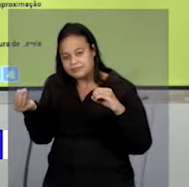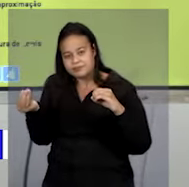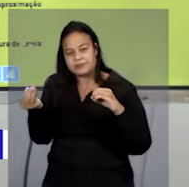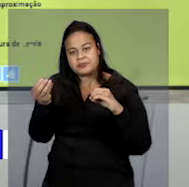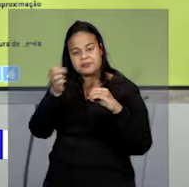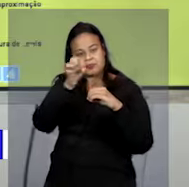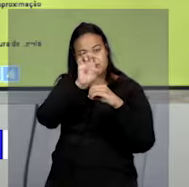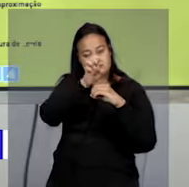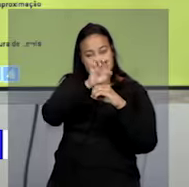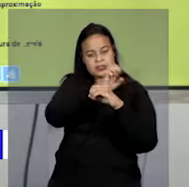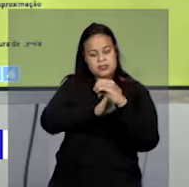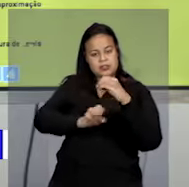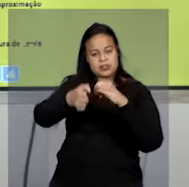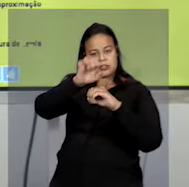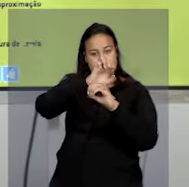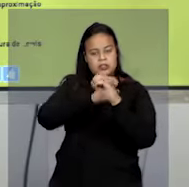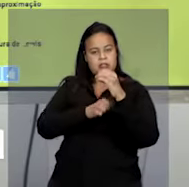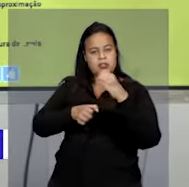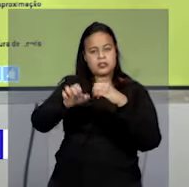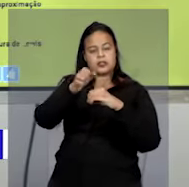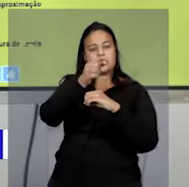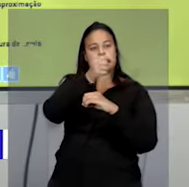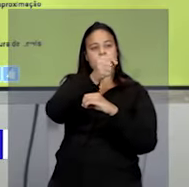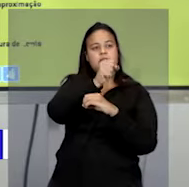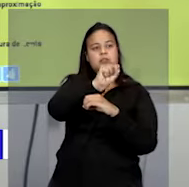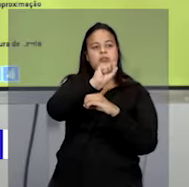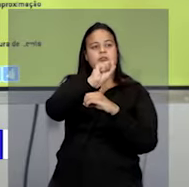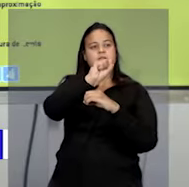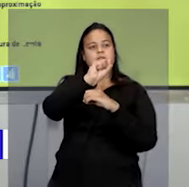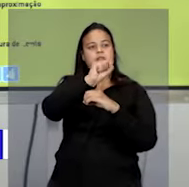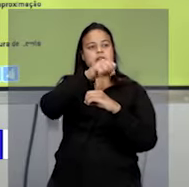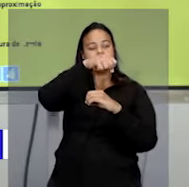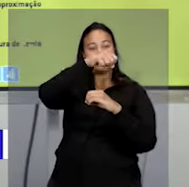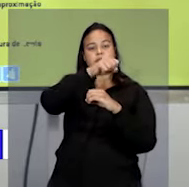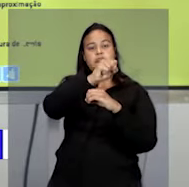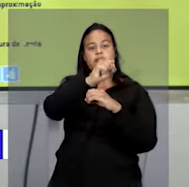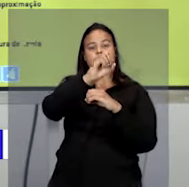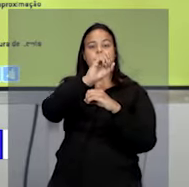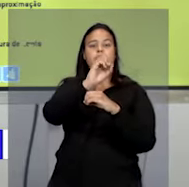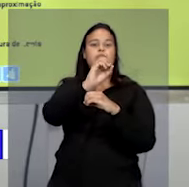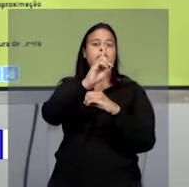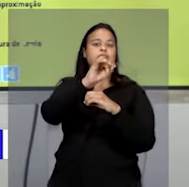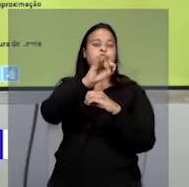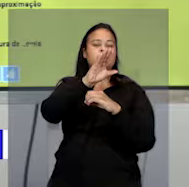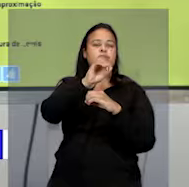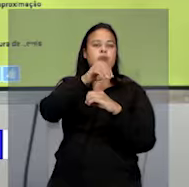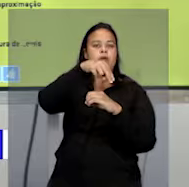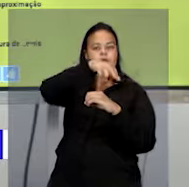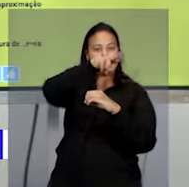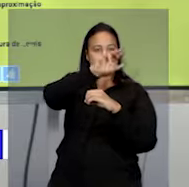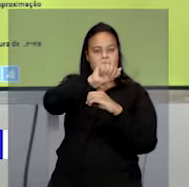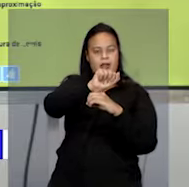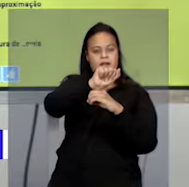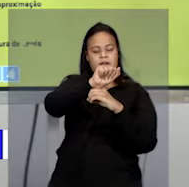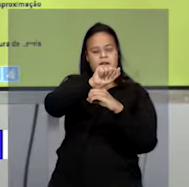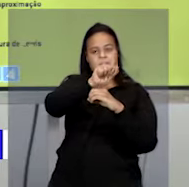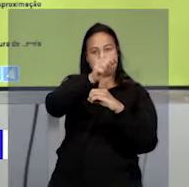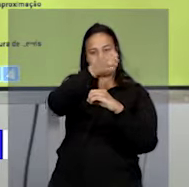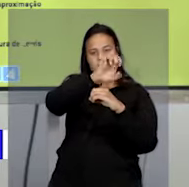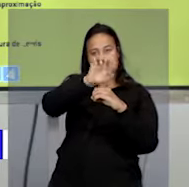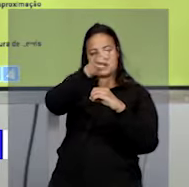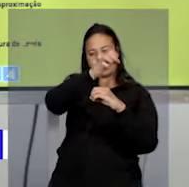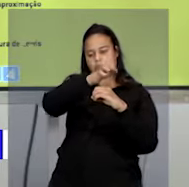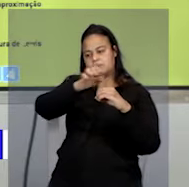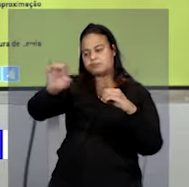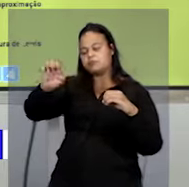aqui do sódio, ó, ele vai ser doado, vai